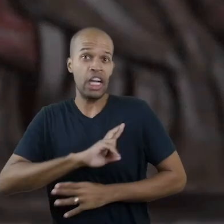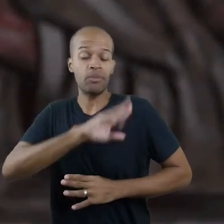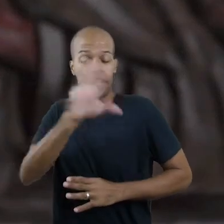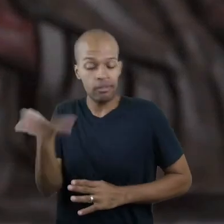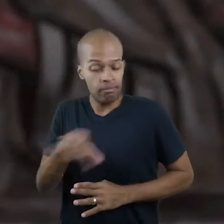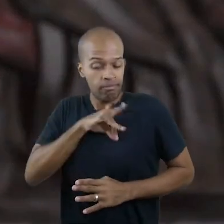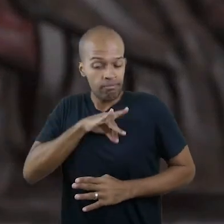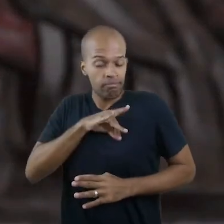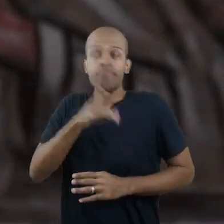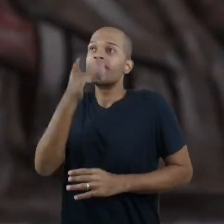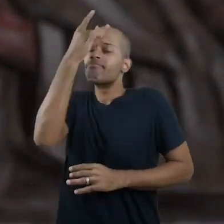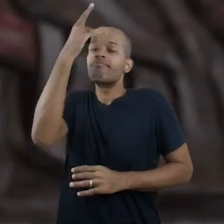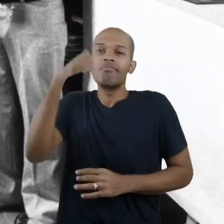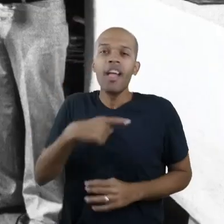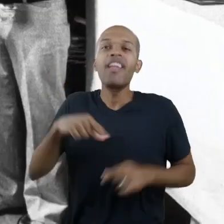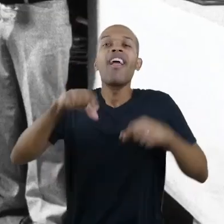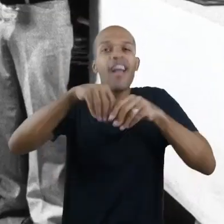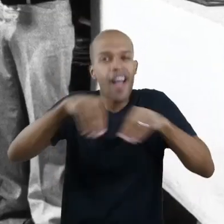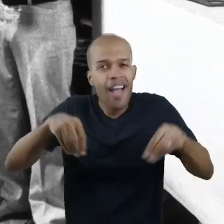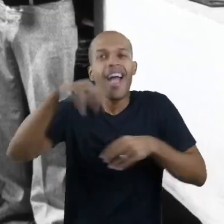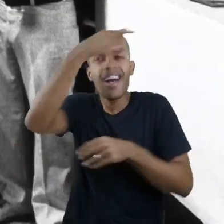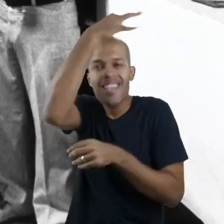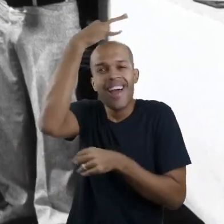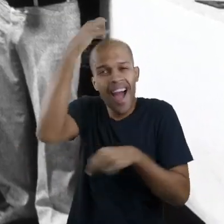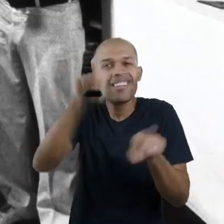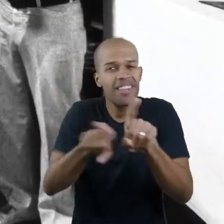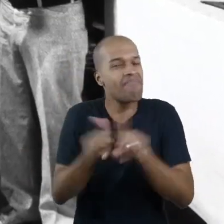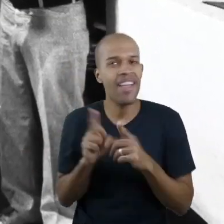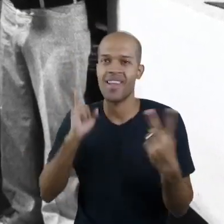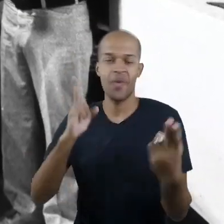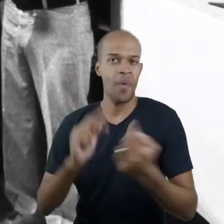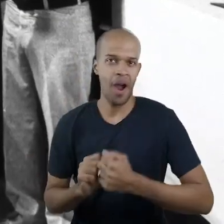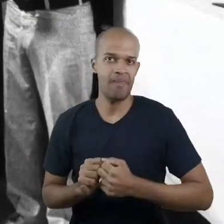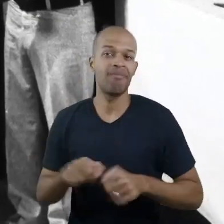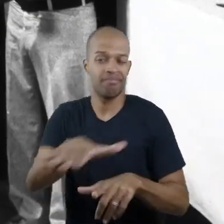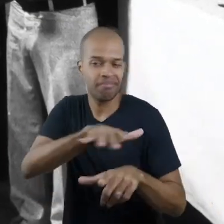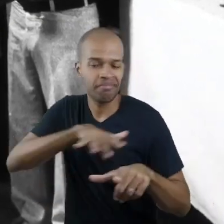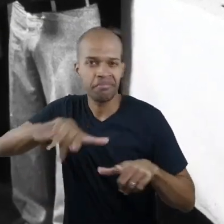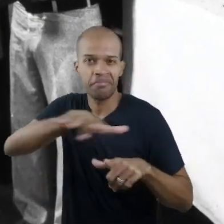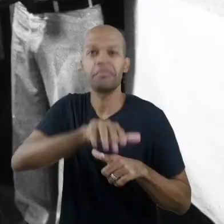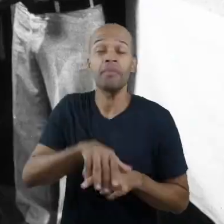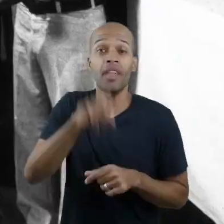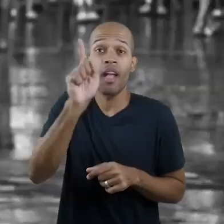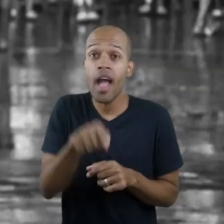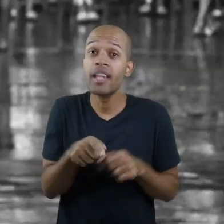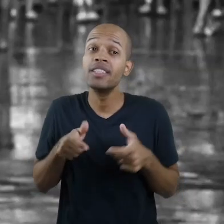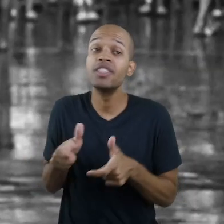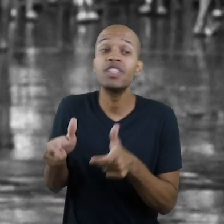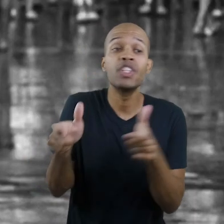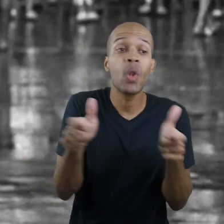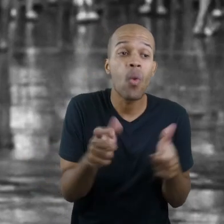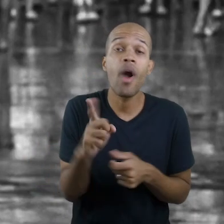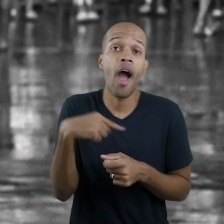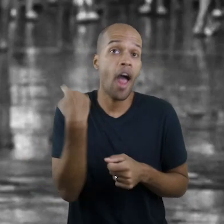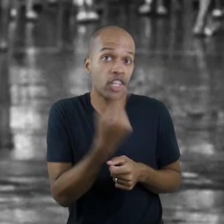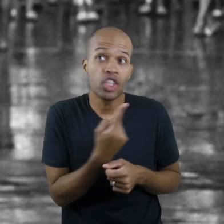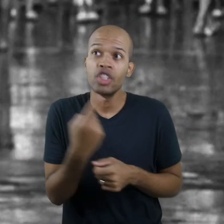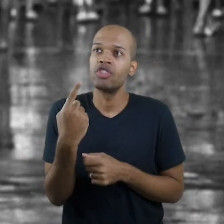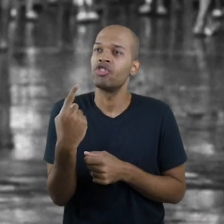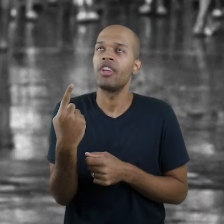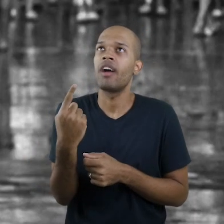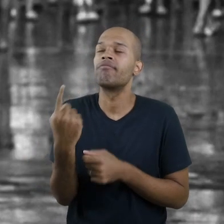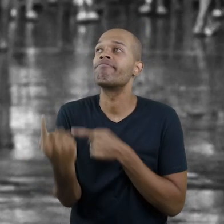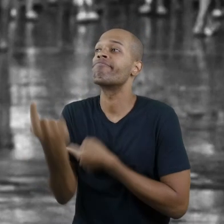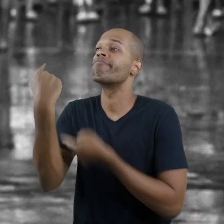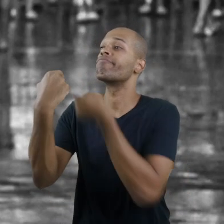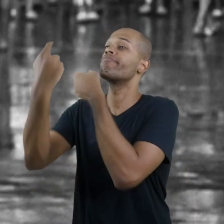da gente, né? Um solo sagrado também pisar nesse espaço. Esse espaço a gente ir viajar no